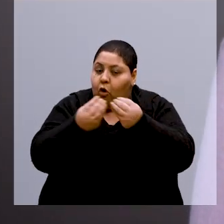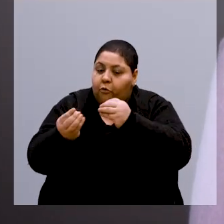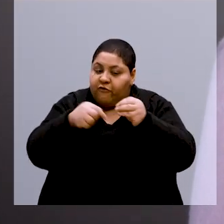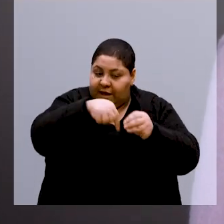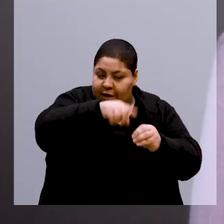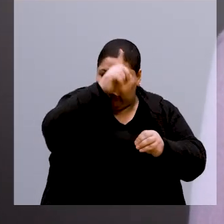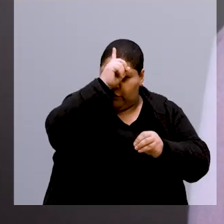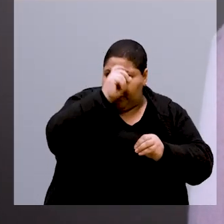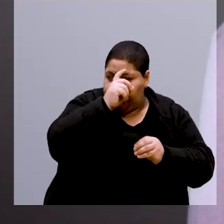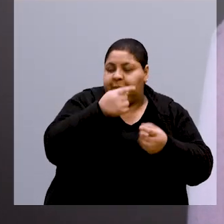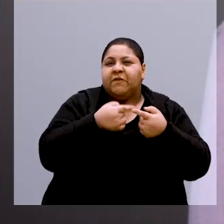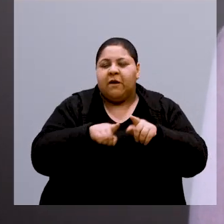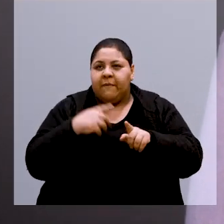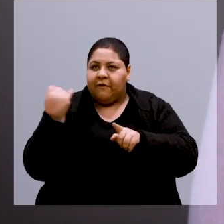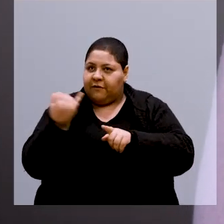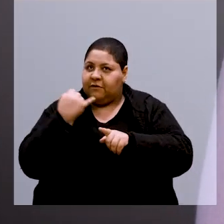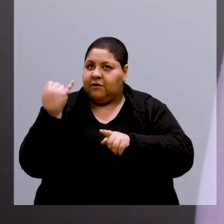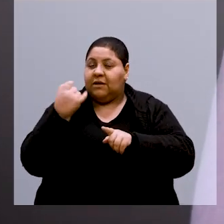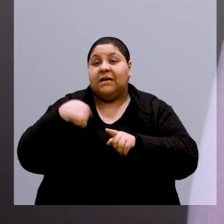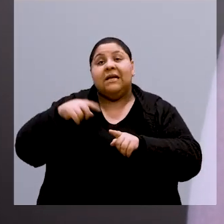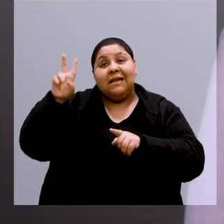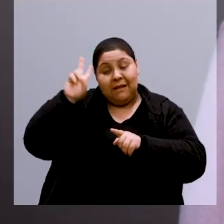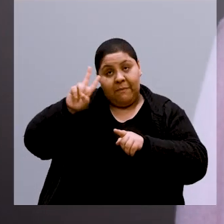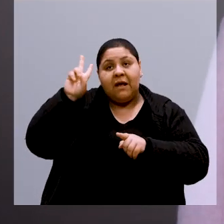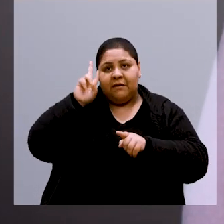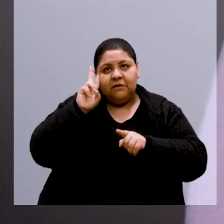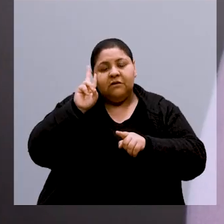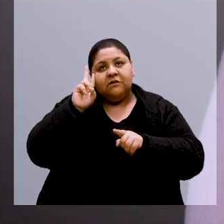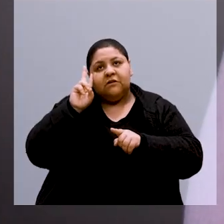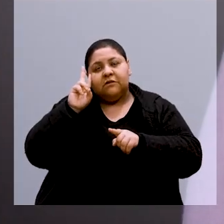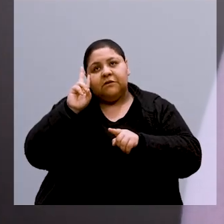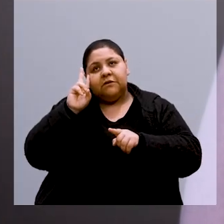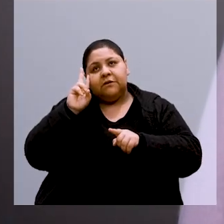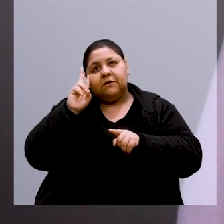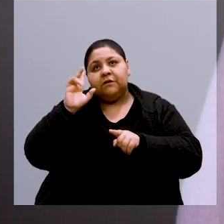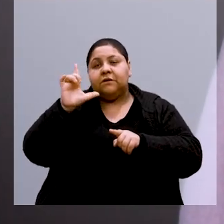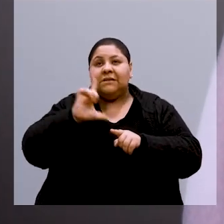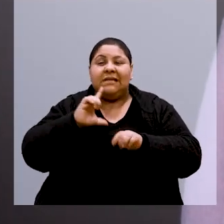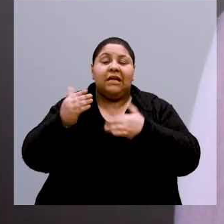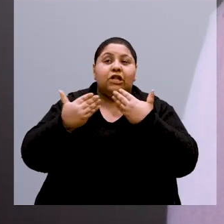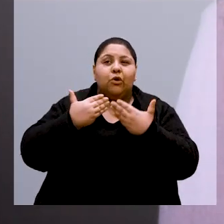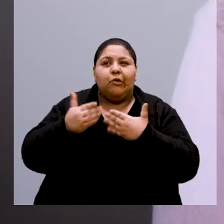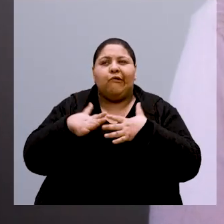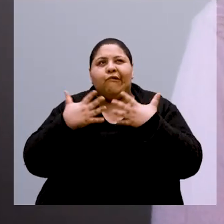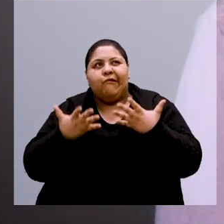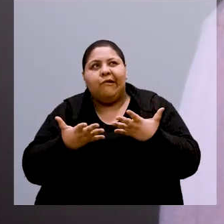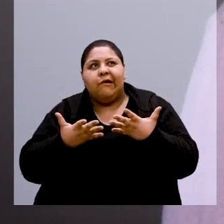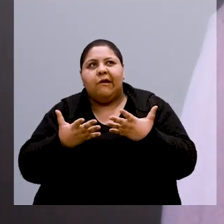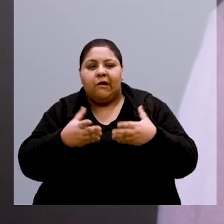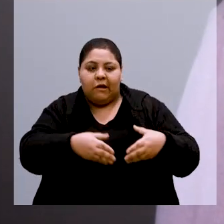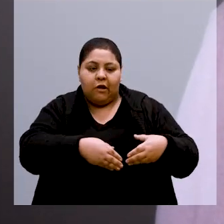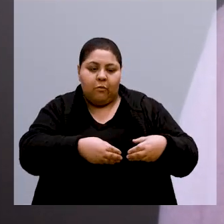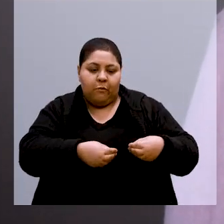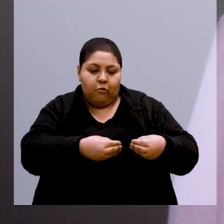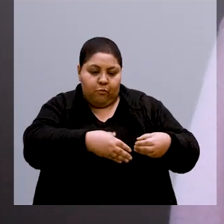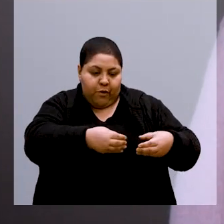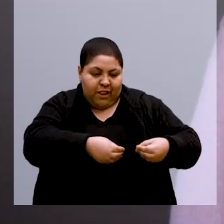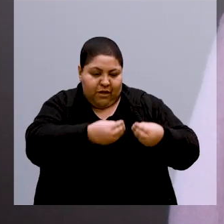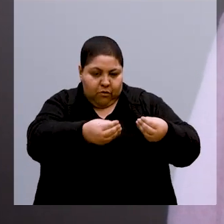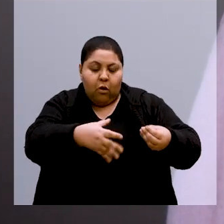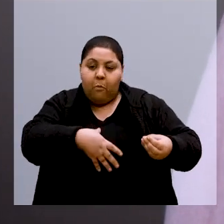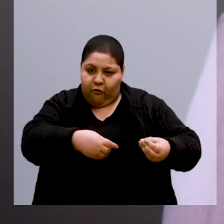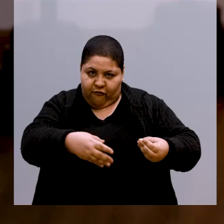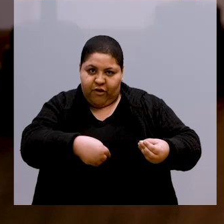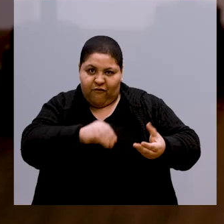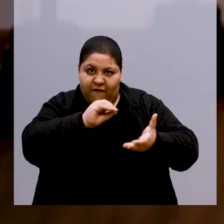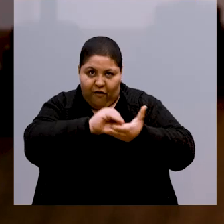vir até o hospital para doar, mas é bem importante. E lembrar, né, provavelmente elas têm dúvidas, tá, mas eu vou doar o meu